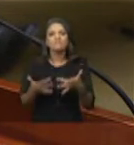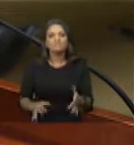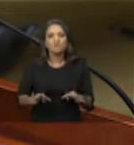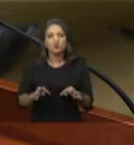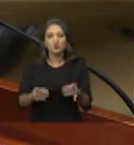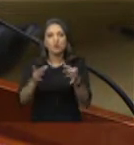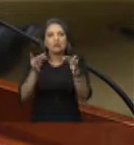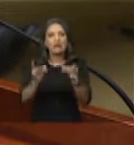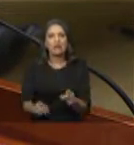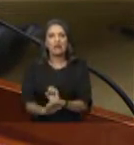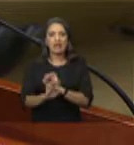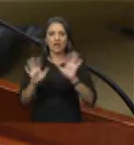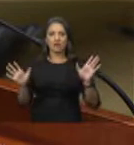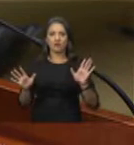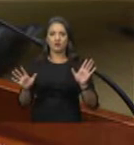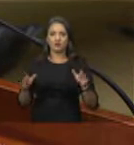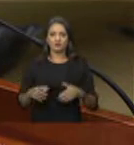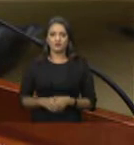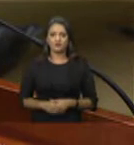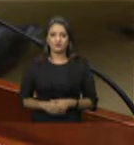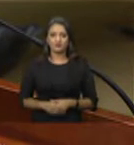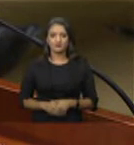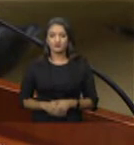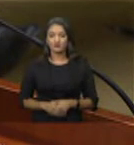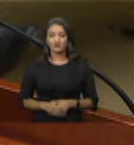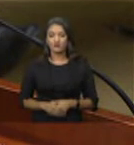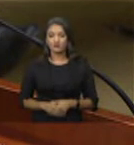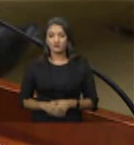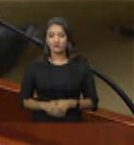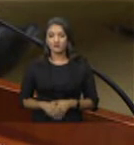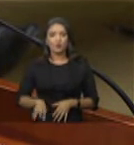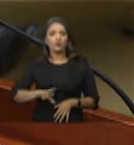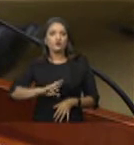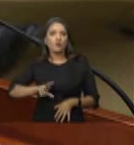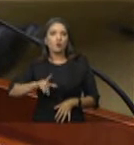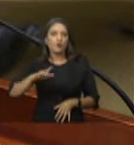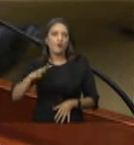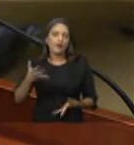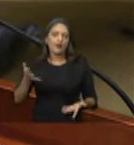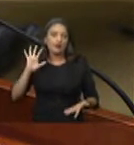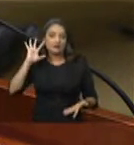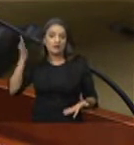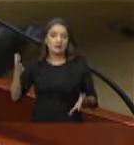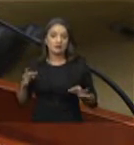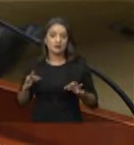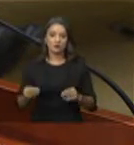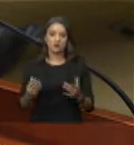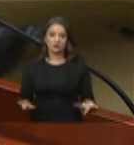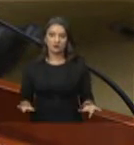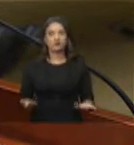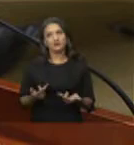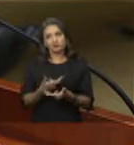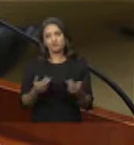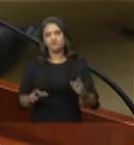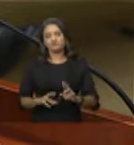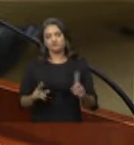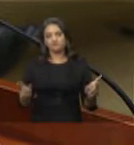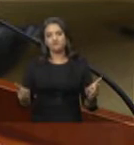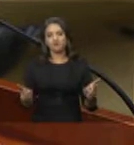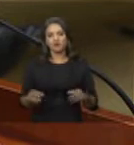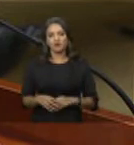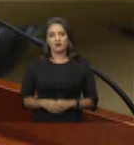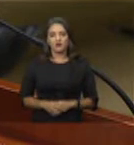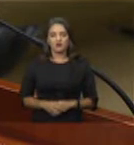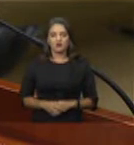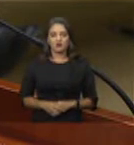com o fundamentação não totalizante da decisão coisas diferentes só